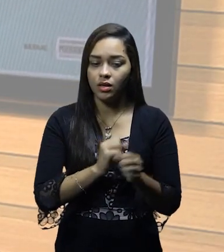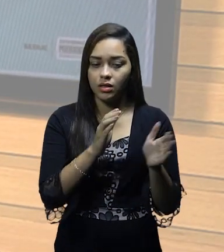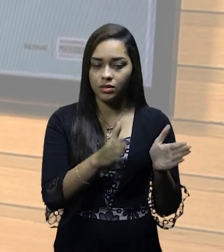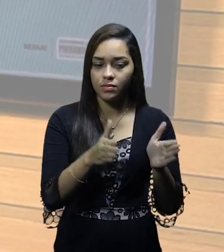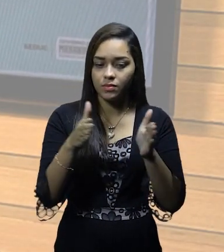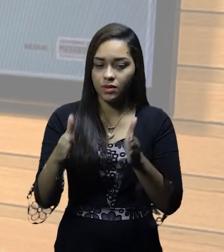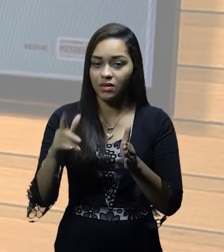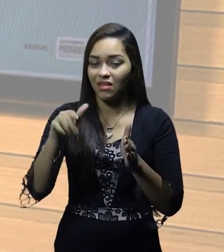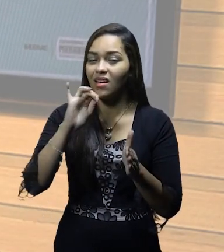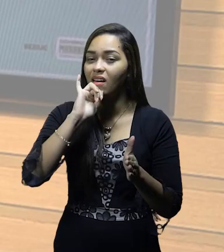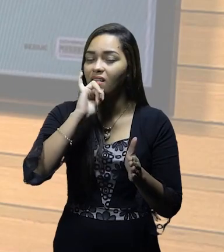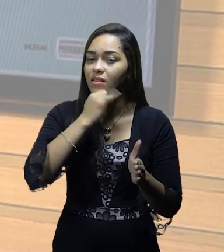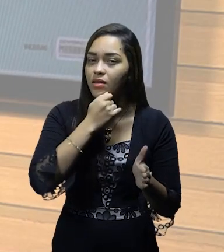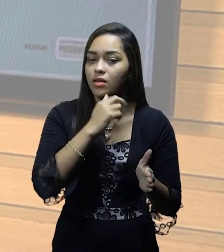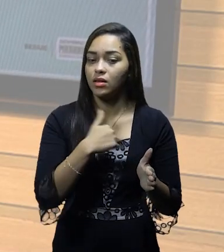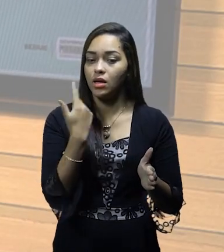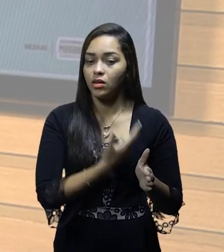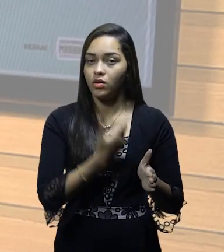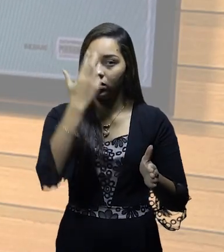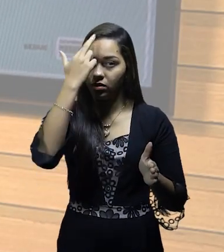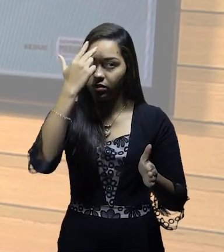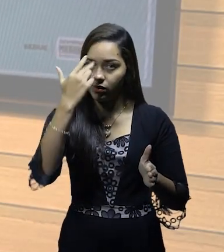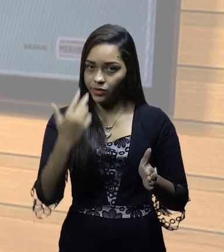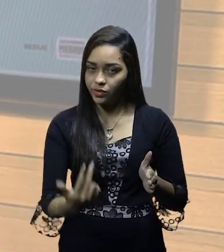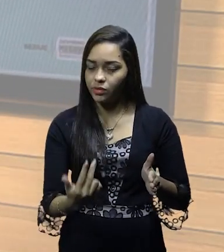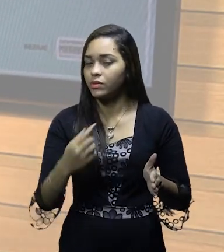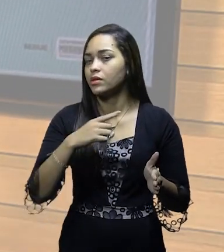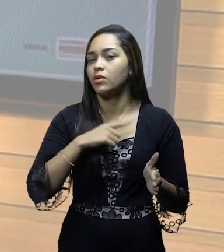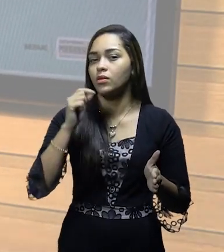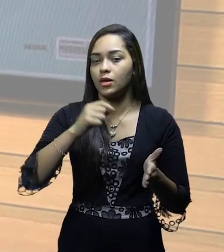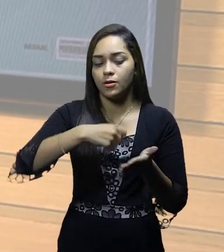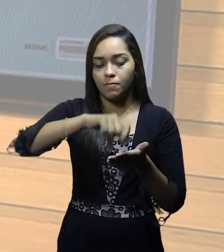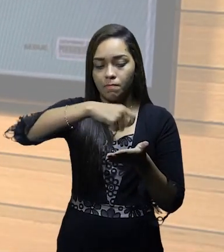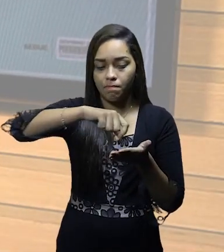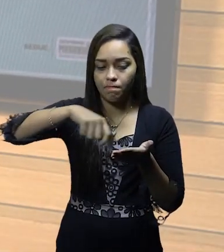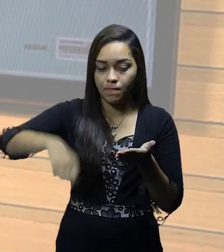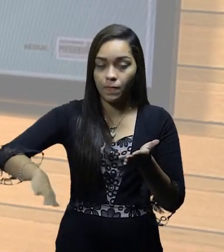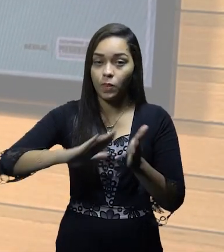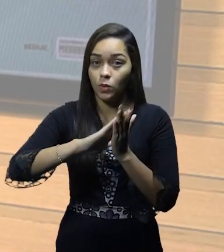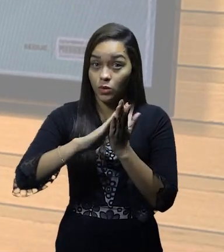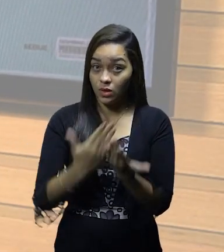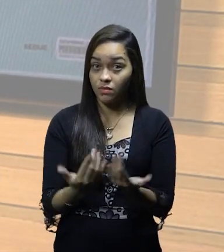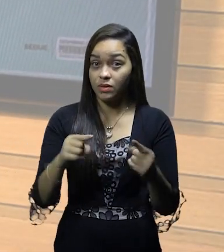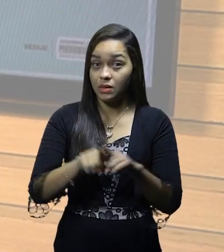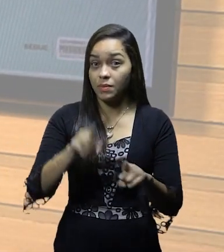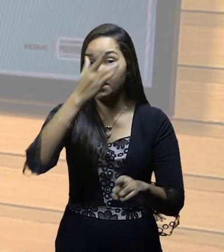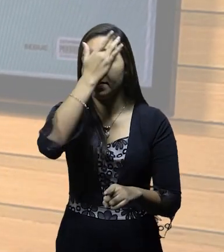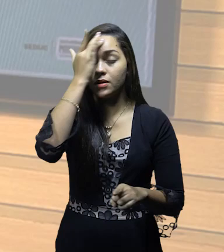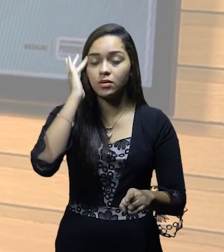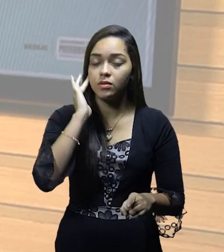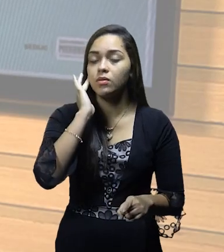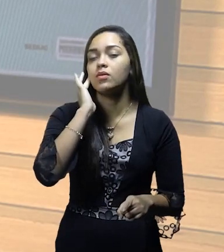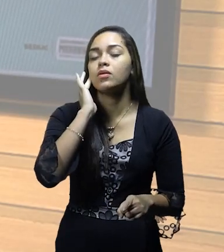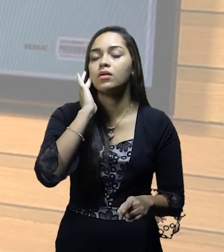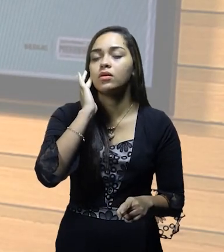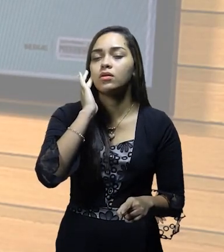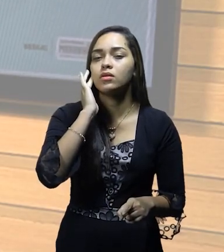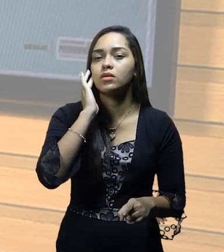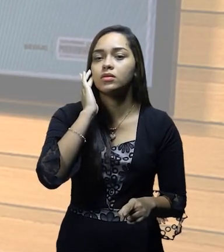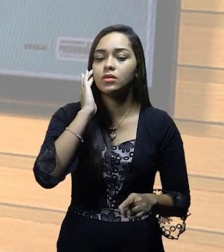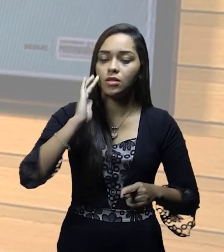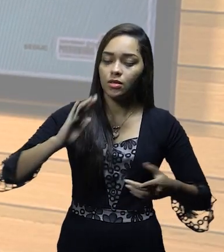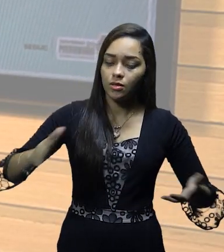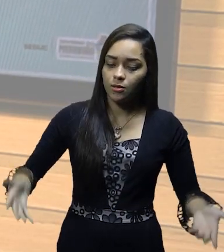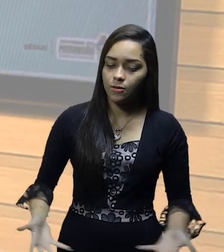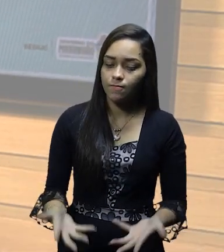E lá nos livros de história, daqui a 20, 30 anos, esse período tão triste da nossa